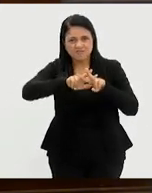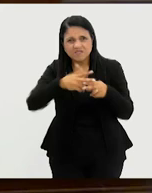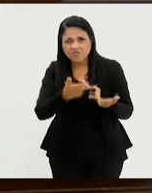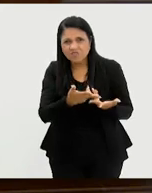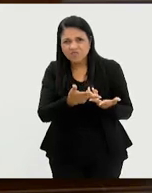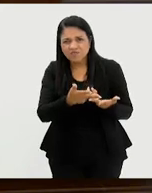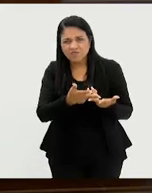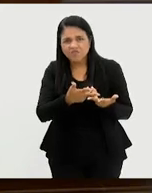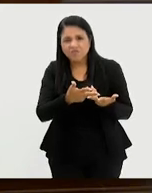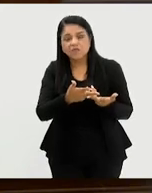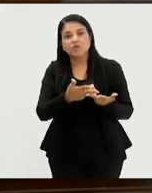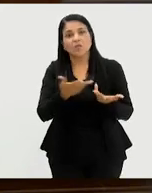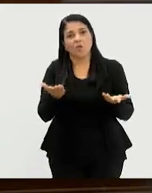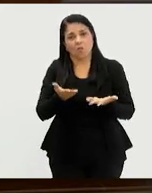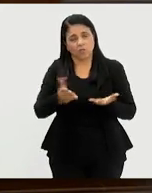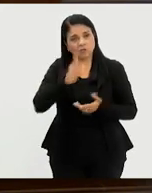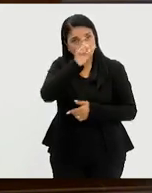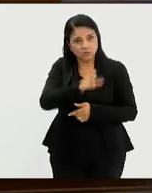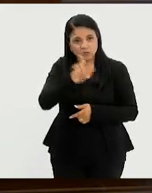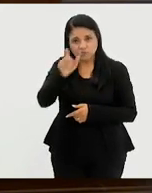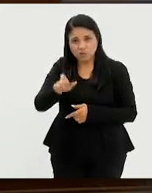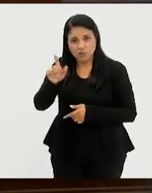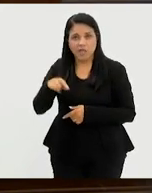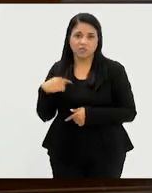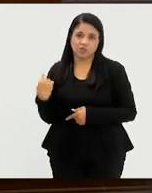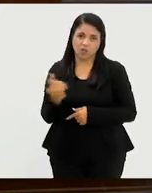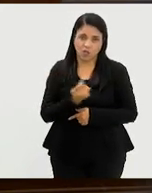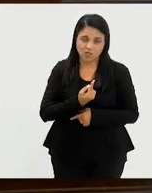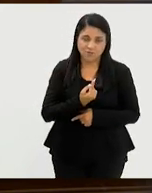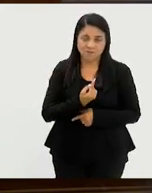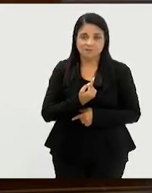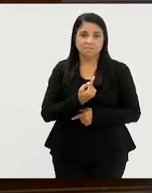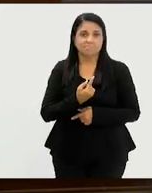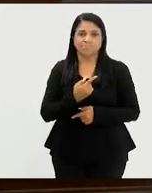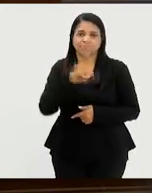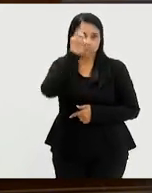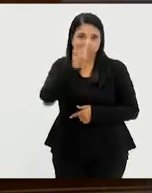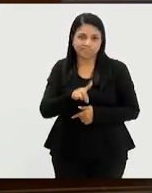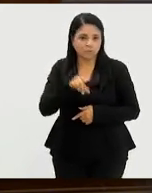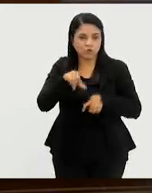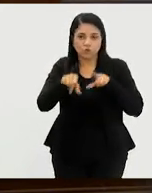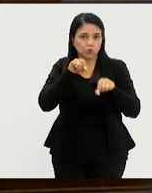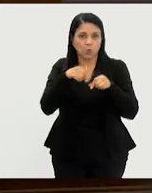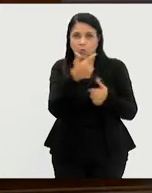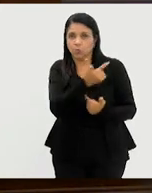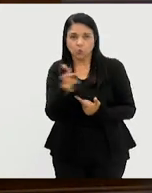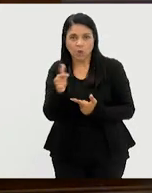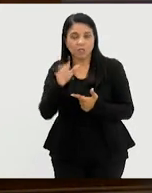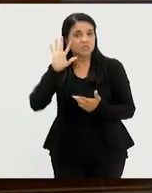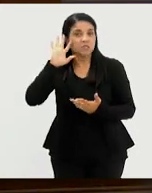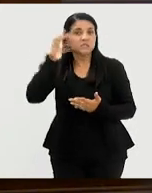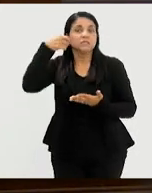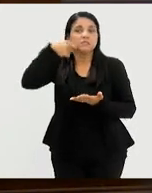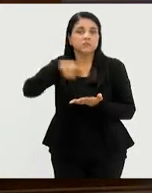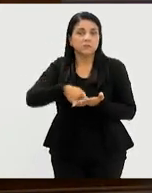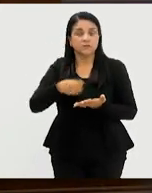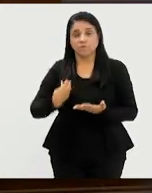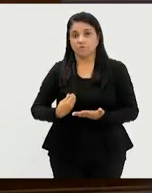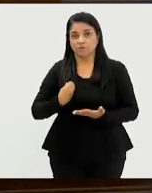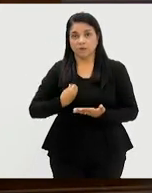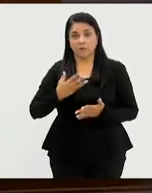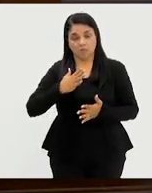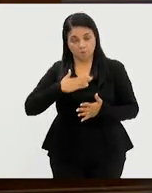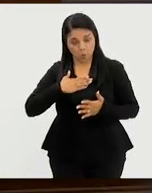hoje essas mulheres nós mulheres não temos o direito de escolha de decidir sobre as nossas vidas e sobre os